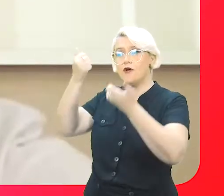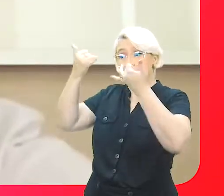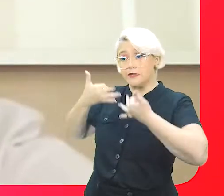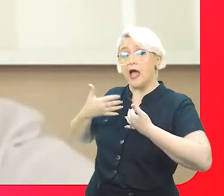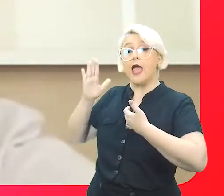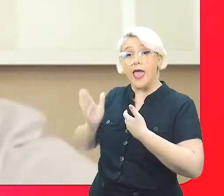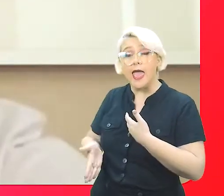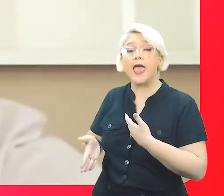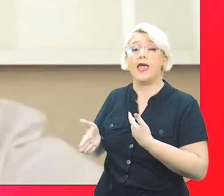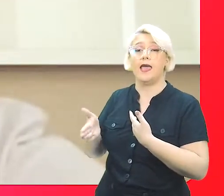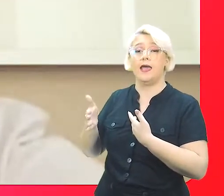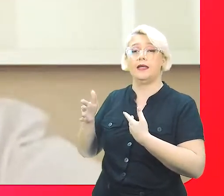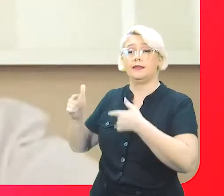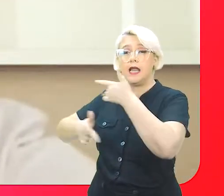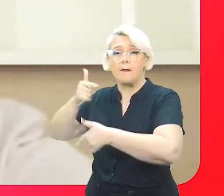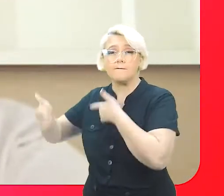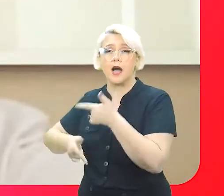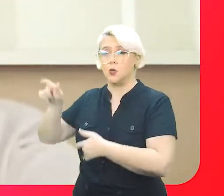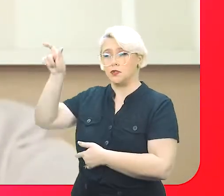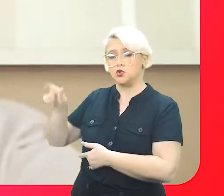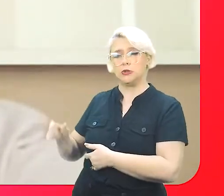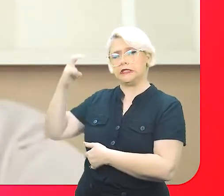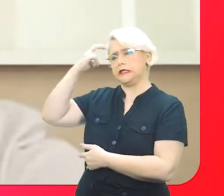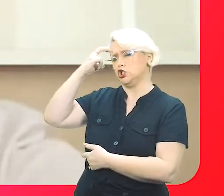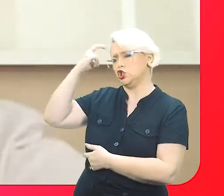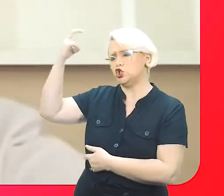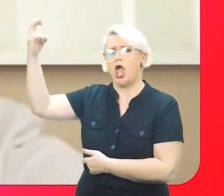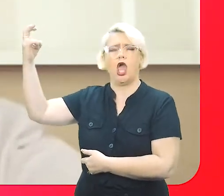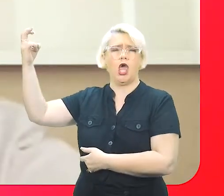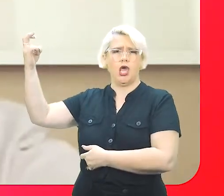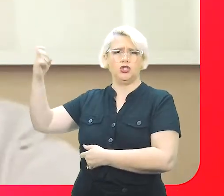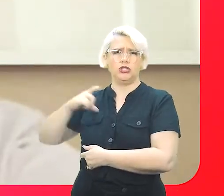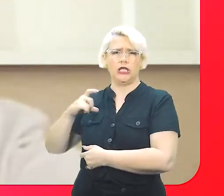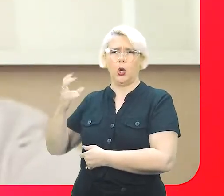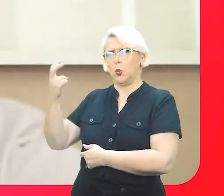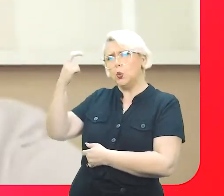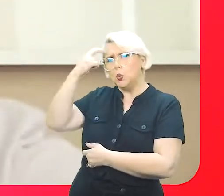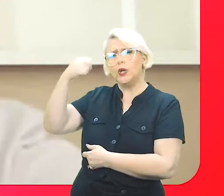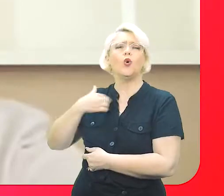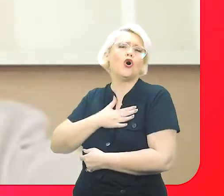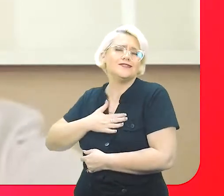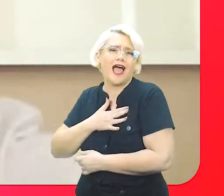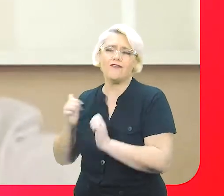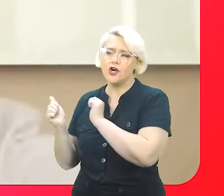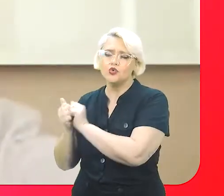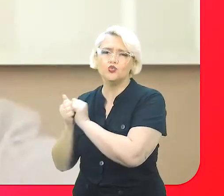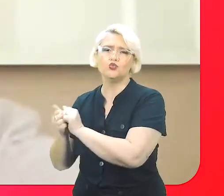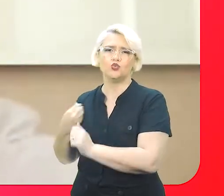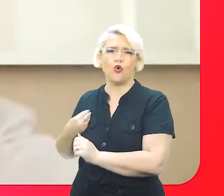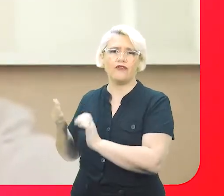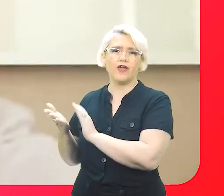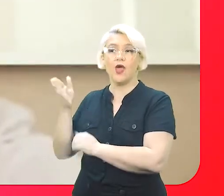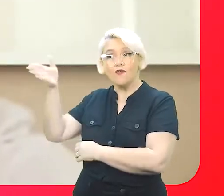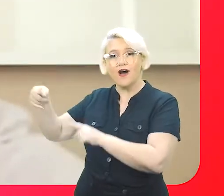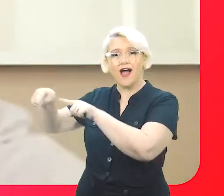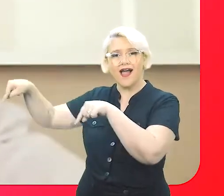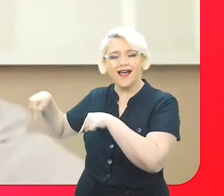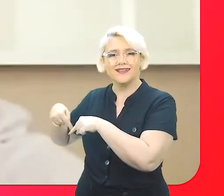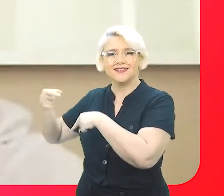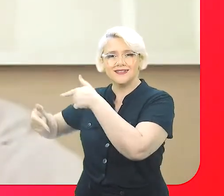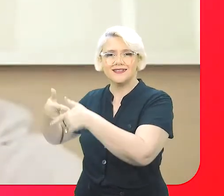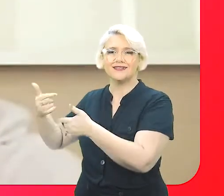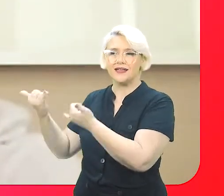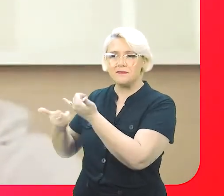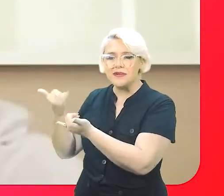uma precursora, uma pessoa muito inteligente. E eu gostava eu passava lá e brincava